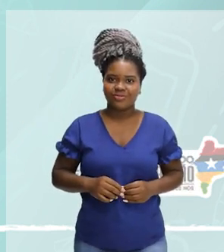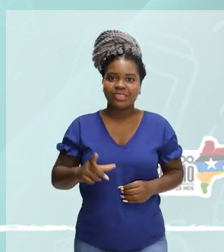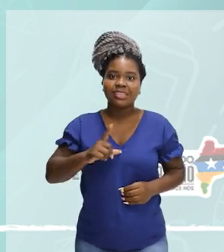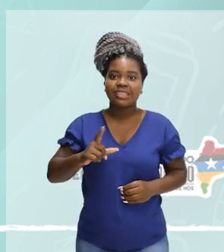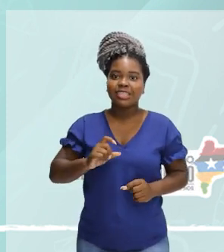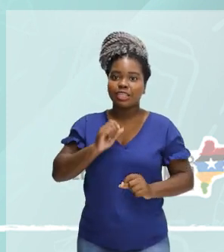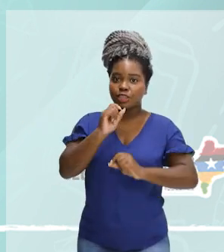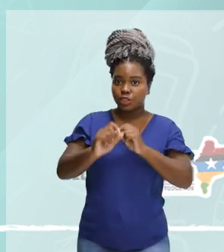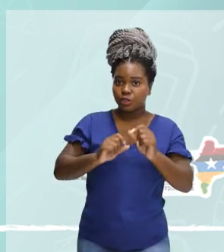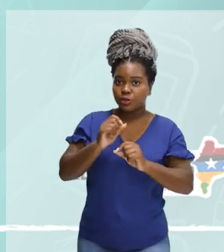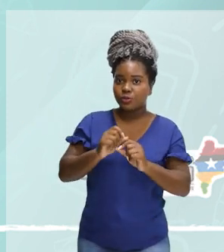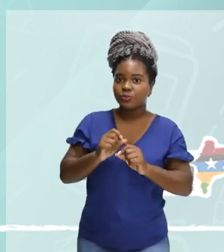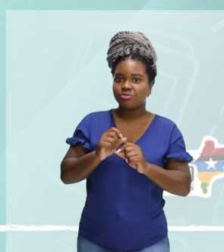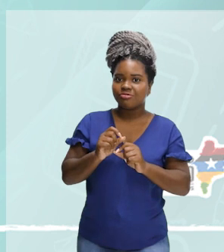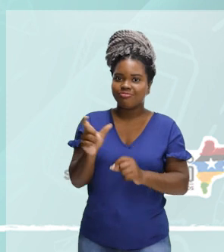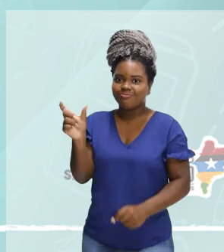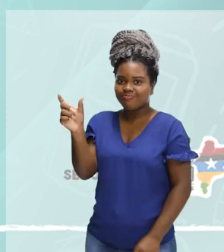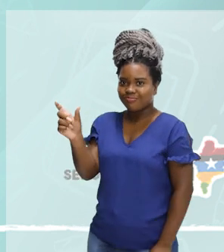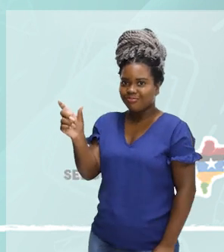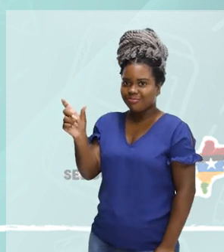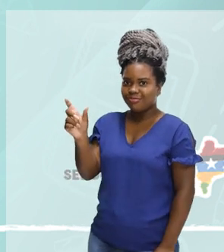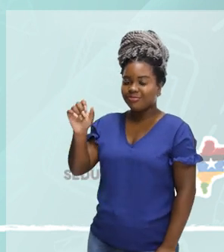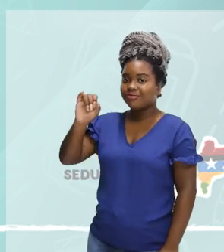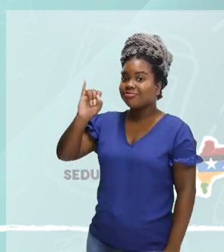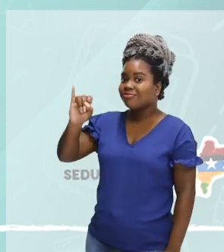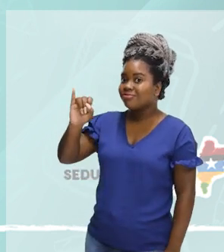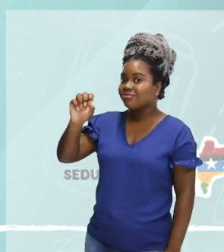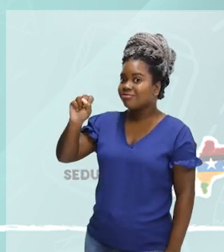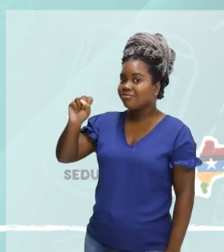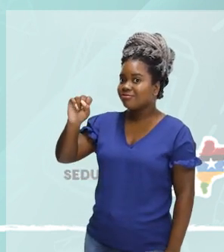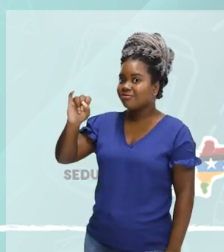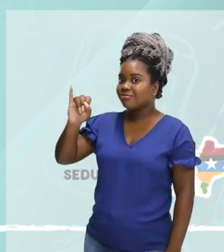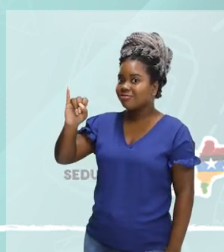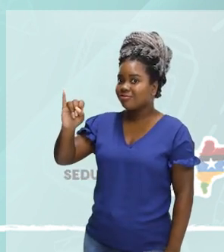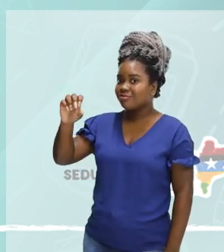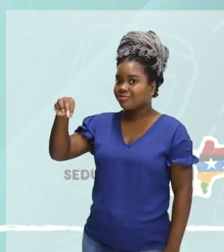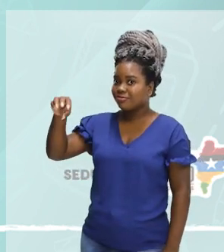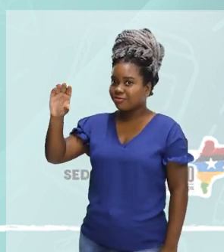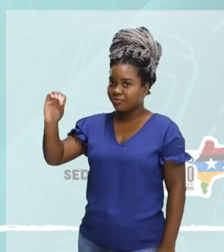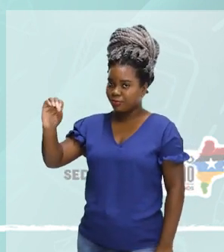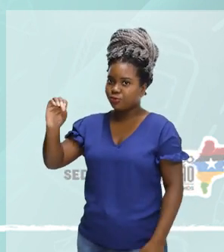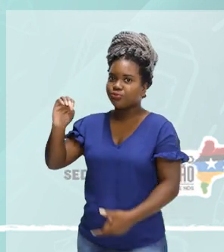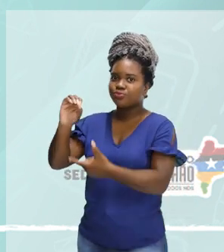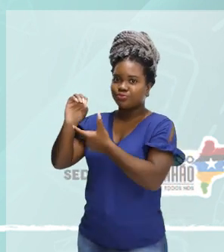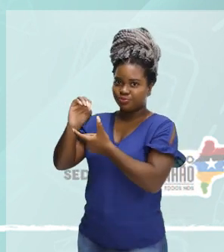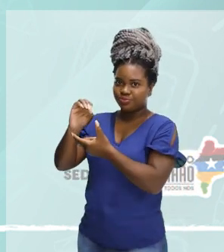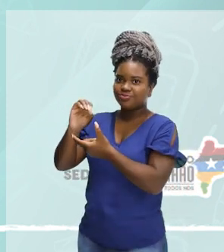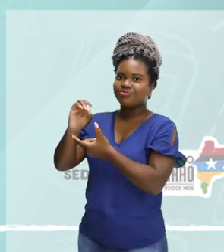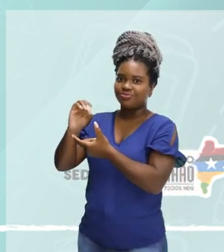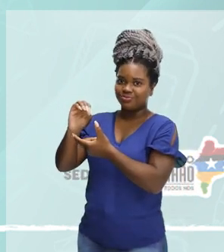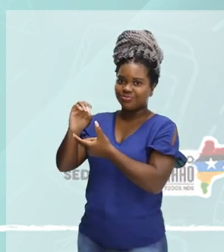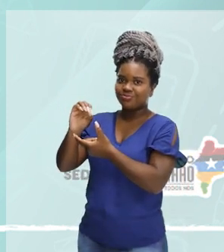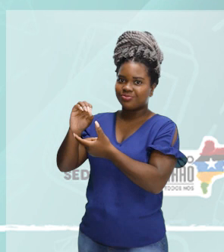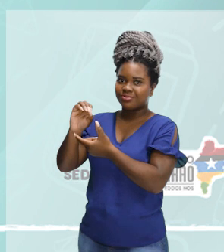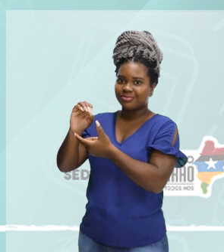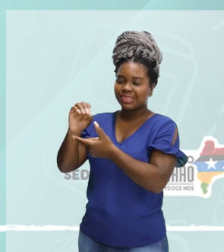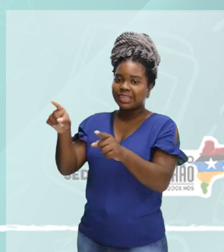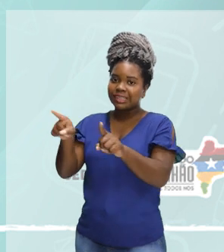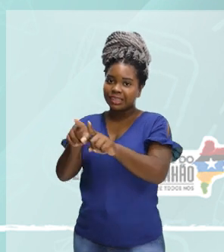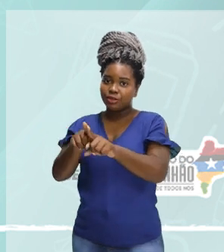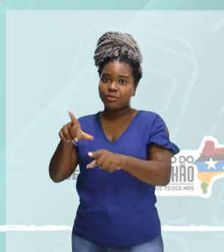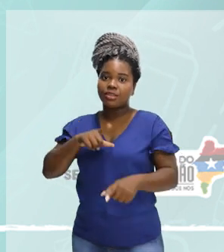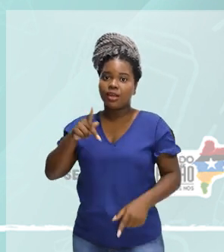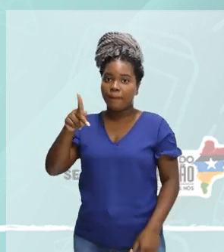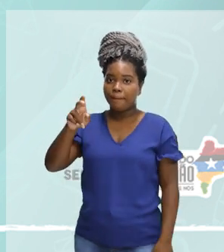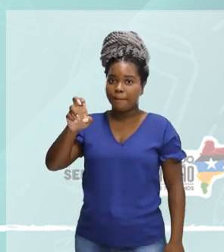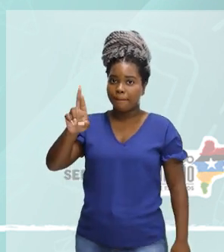sufijo ísimo ou ísima al adjetivo, ou incluso mediante la preposición